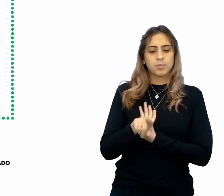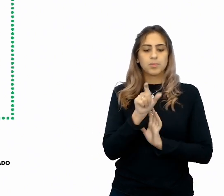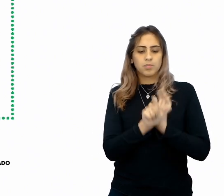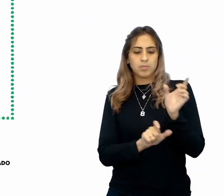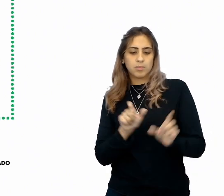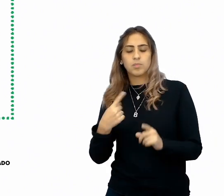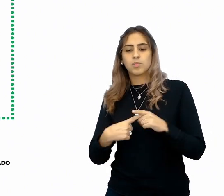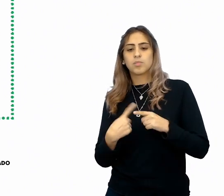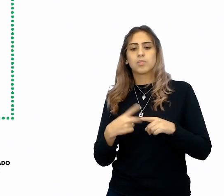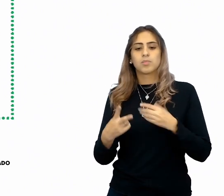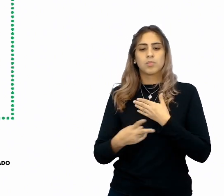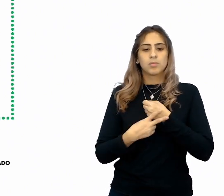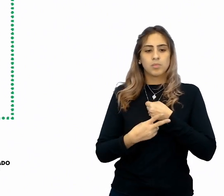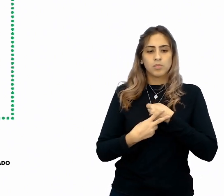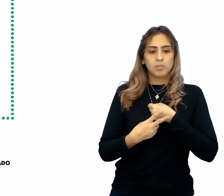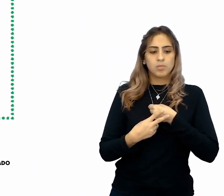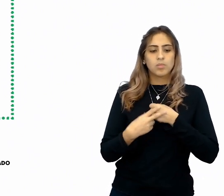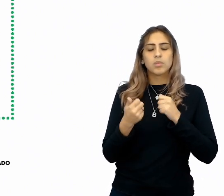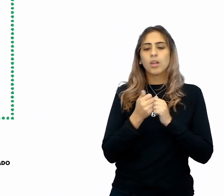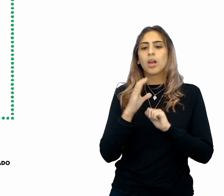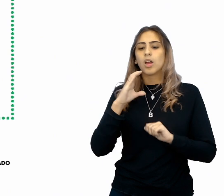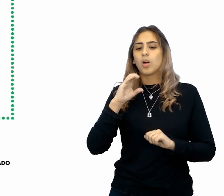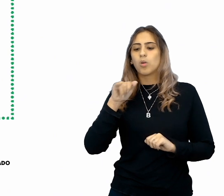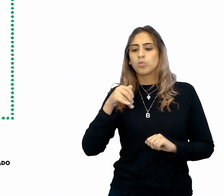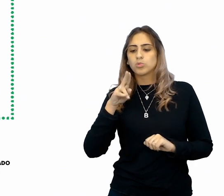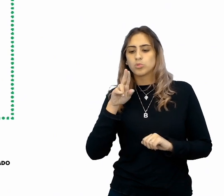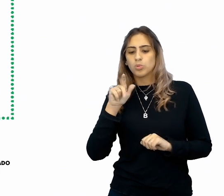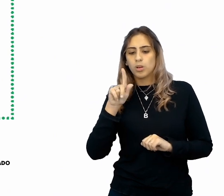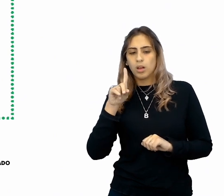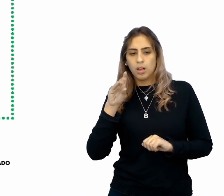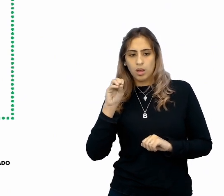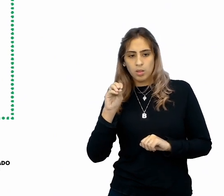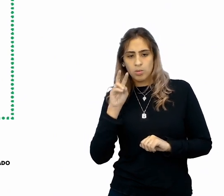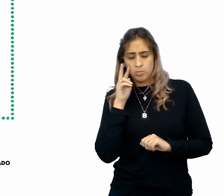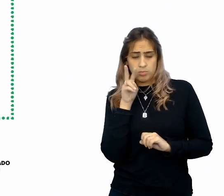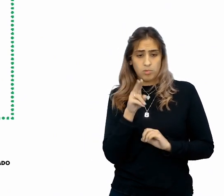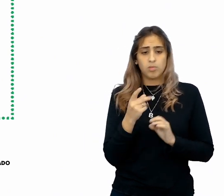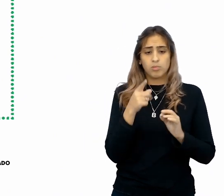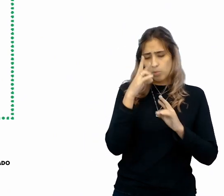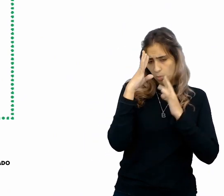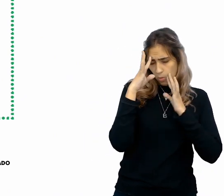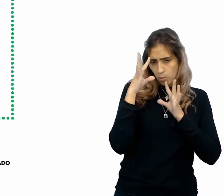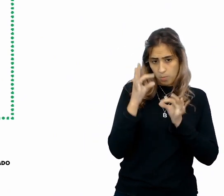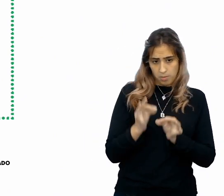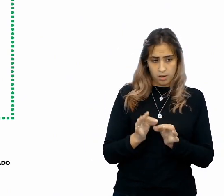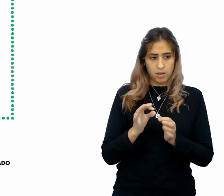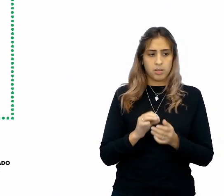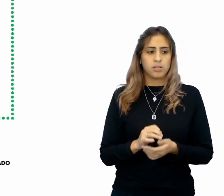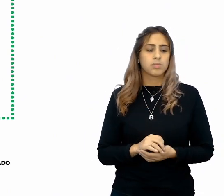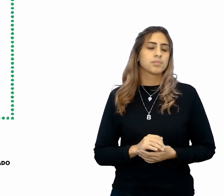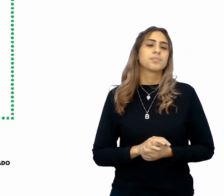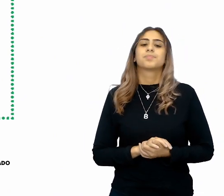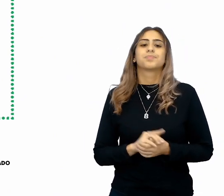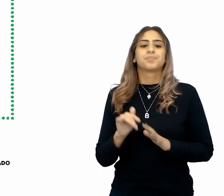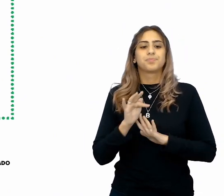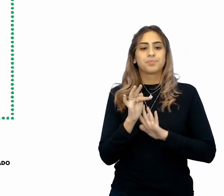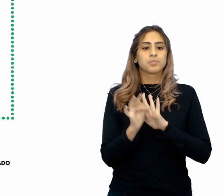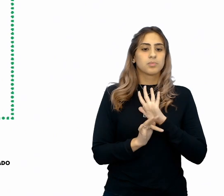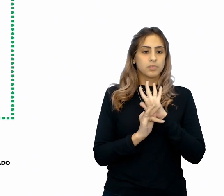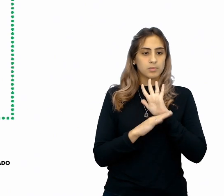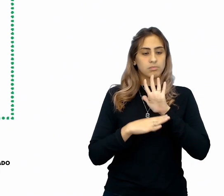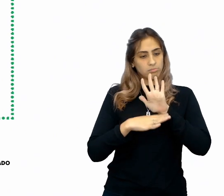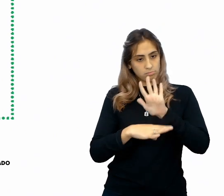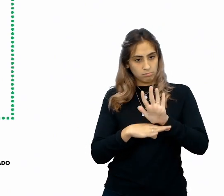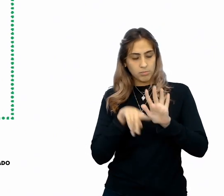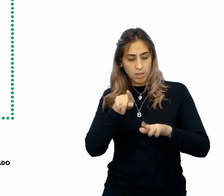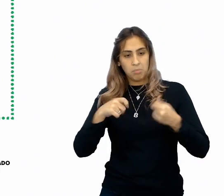que os verbos estão conjugados assim e garanta que compreendam que, em textos instrucionais,